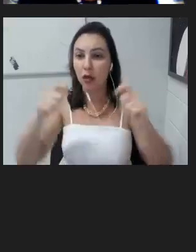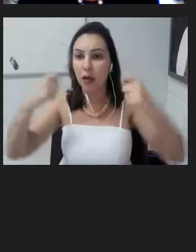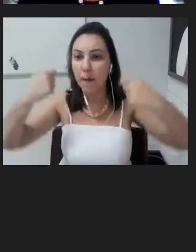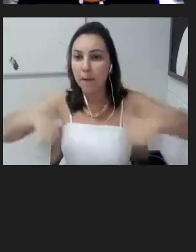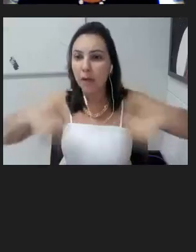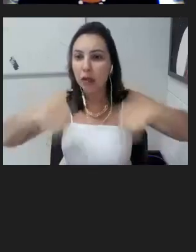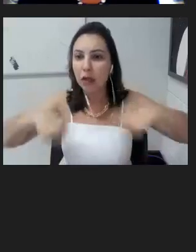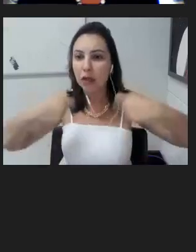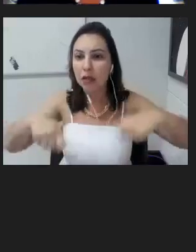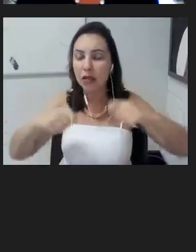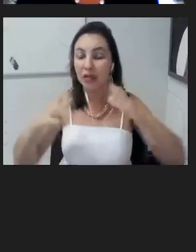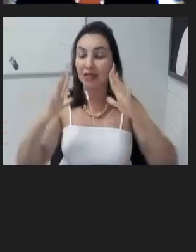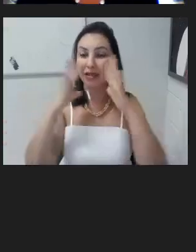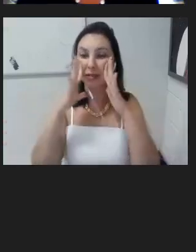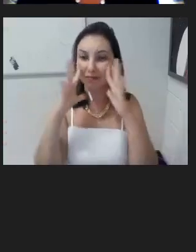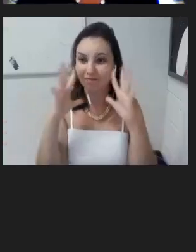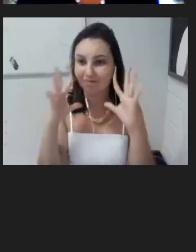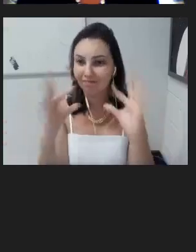estar atento